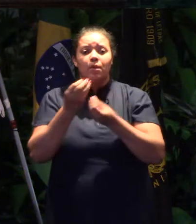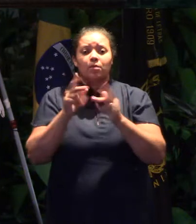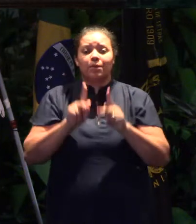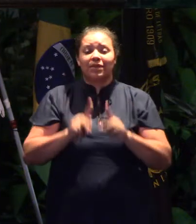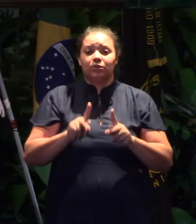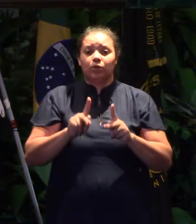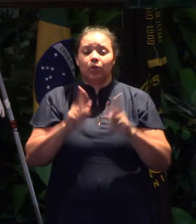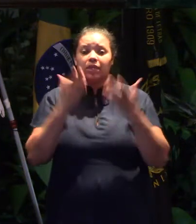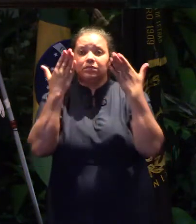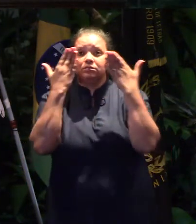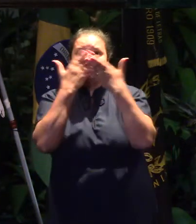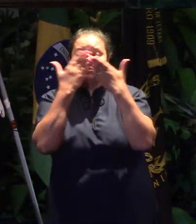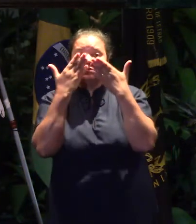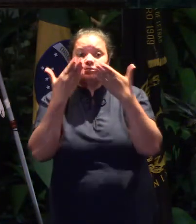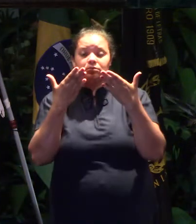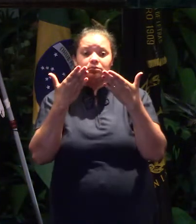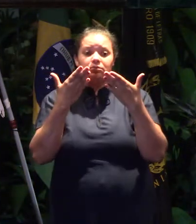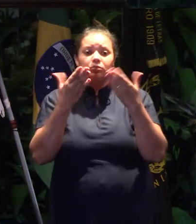não enxergam,